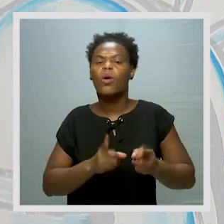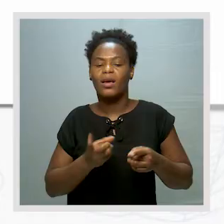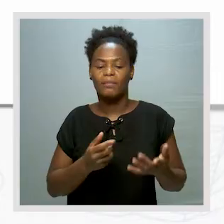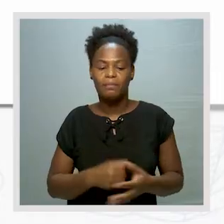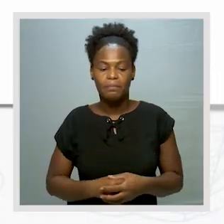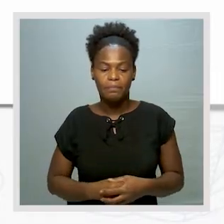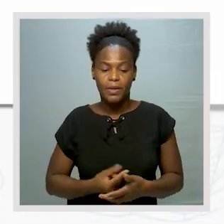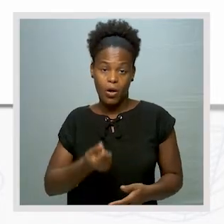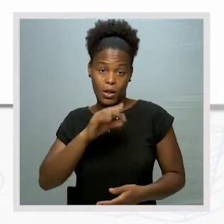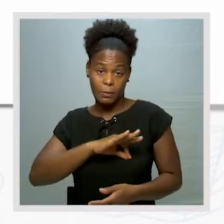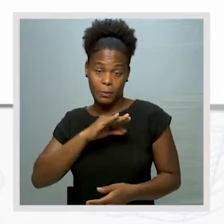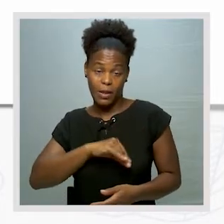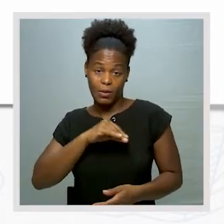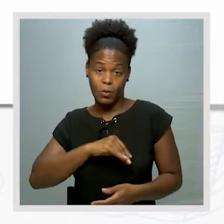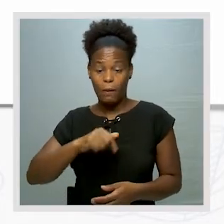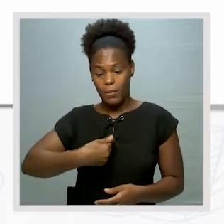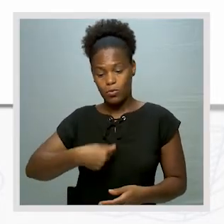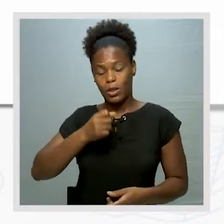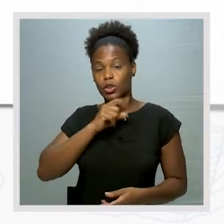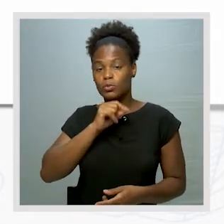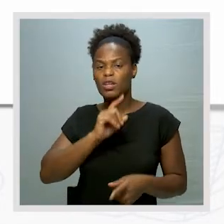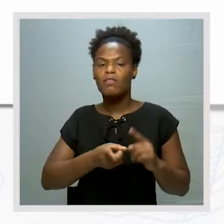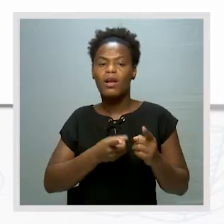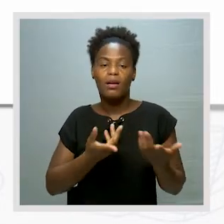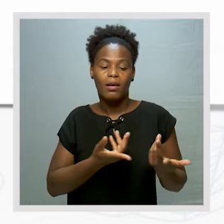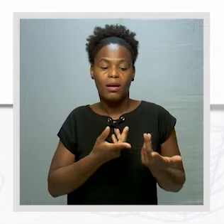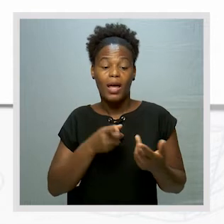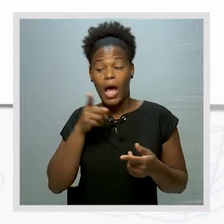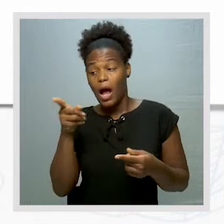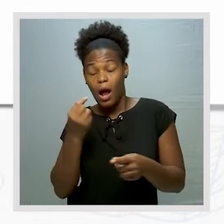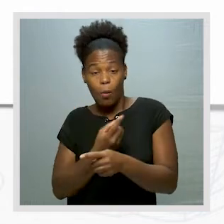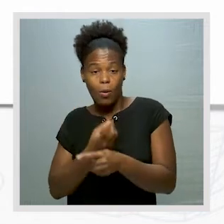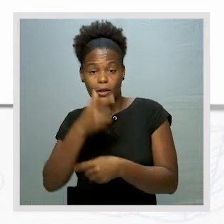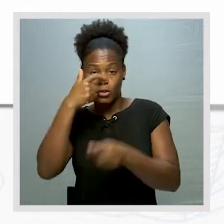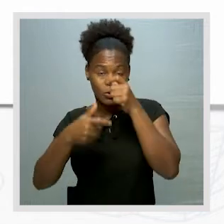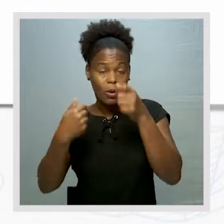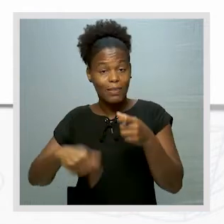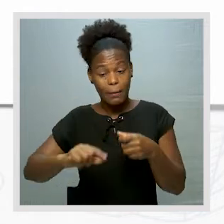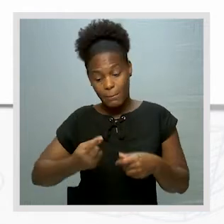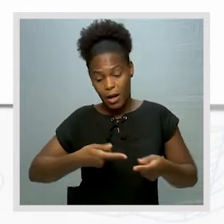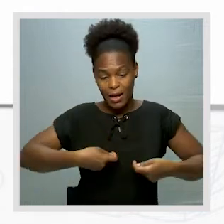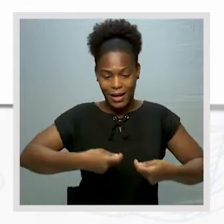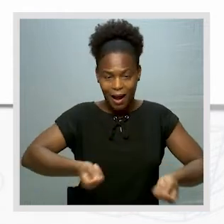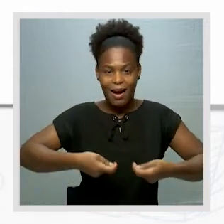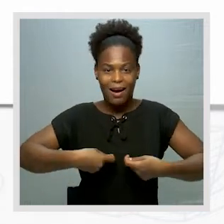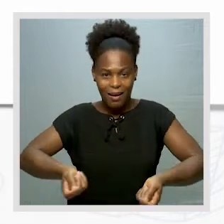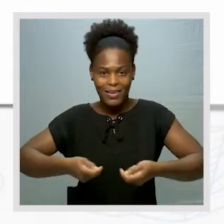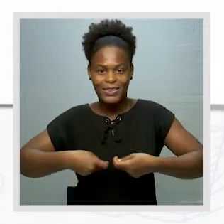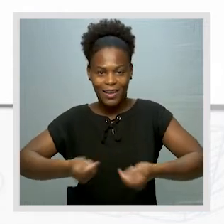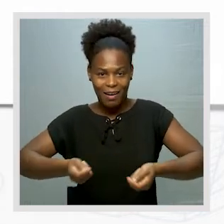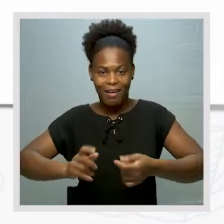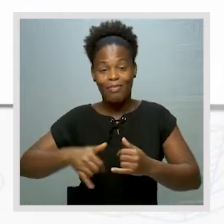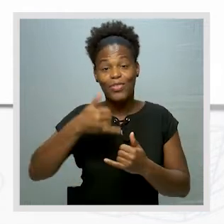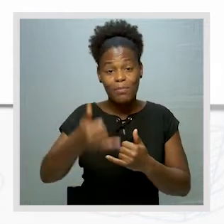disponível. O rendimento pessoal disponível é aquilo que as pessoas têm para gastar, ou seja, depois